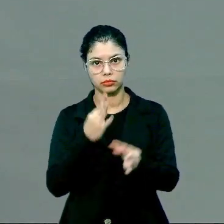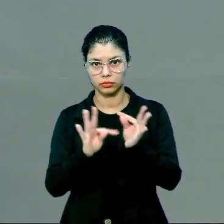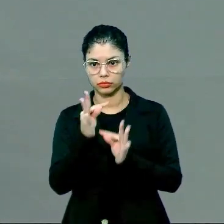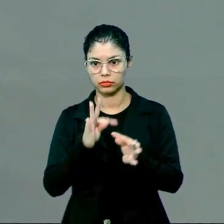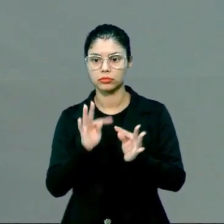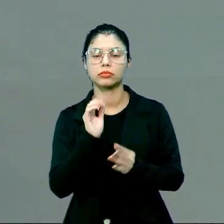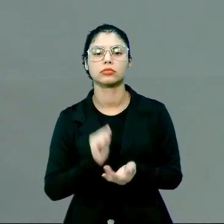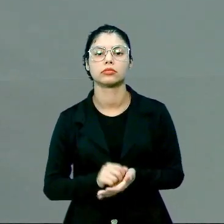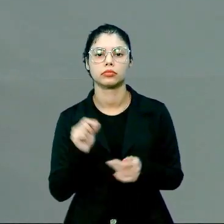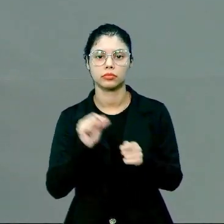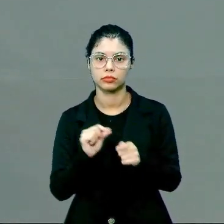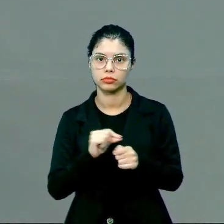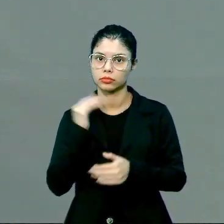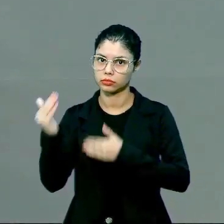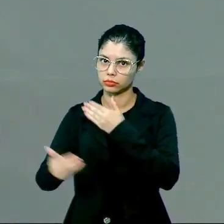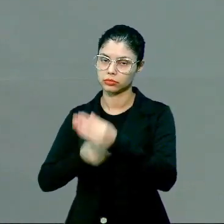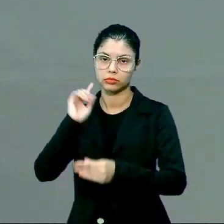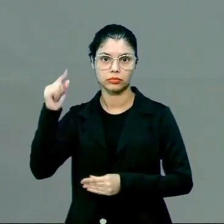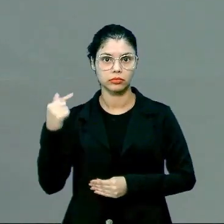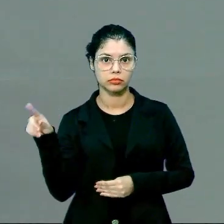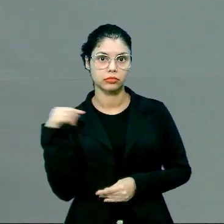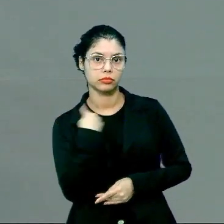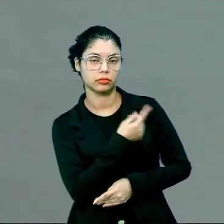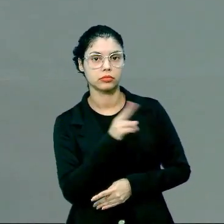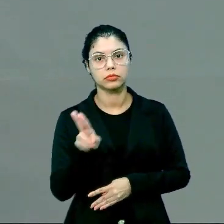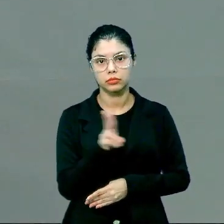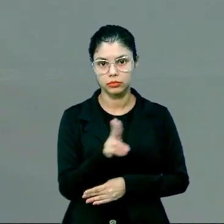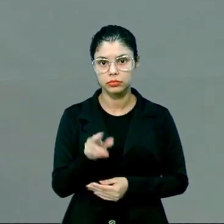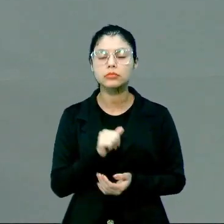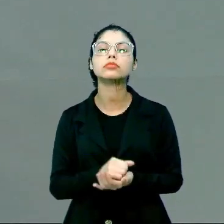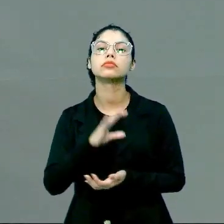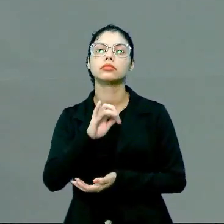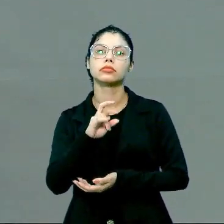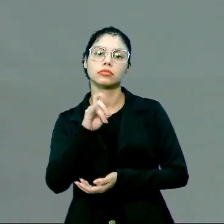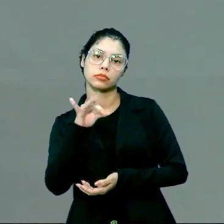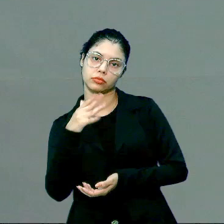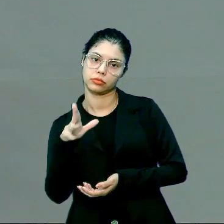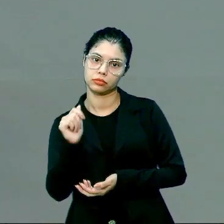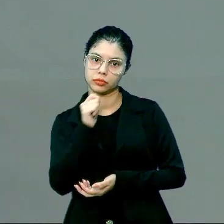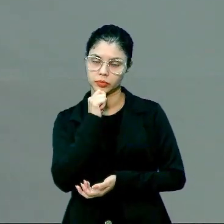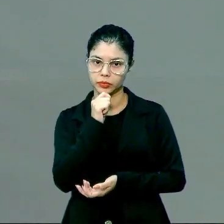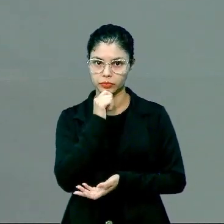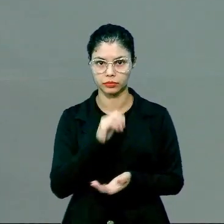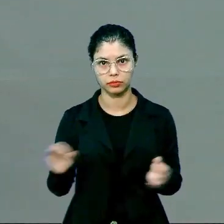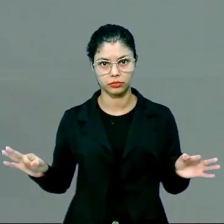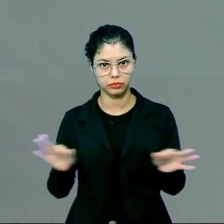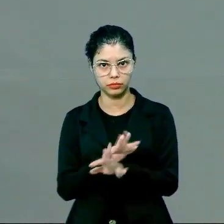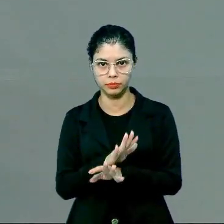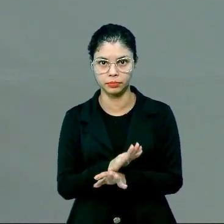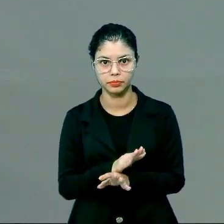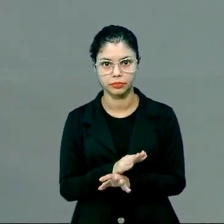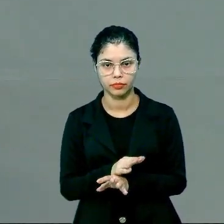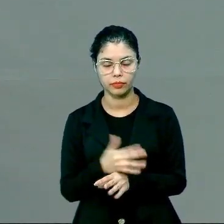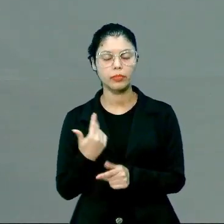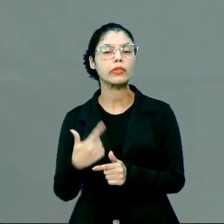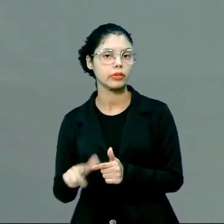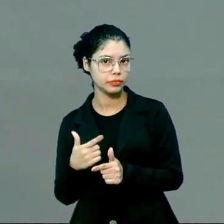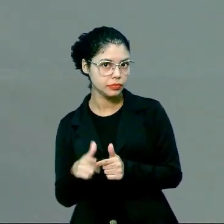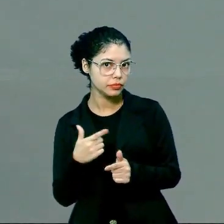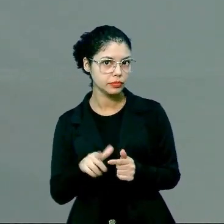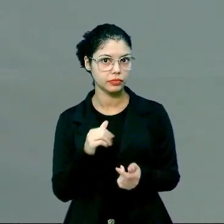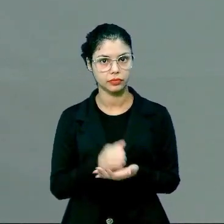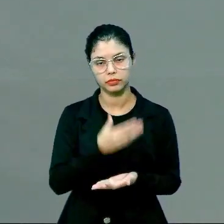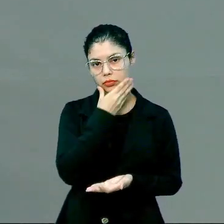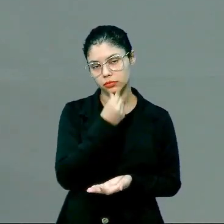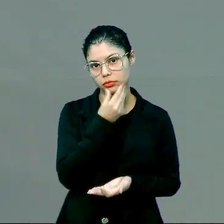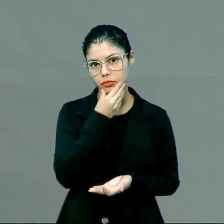tecnologia, fazer evoluir aquilo que nós chamamos de civilização, então acabou danificando o homem